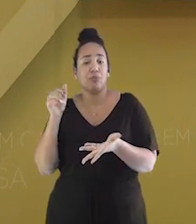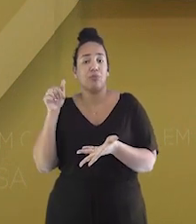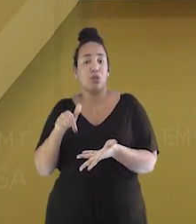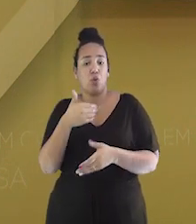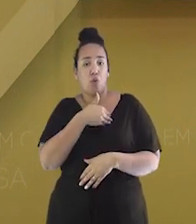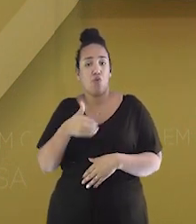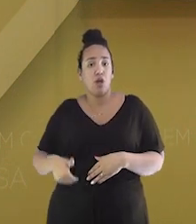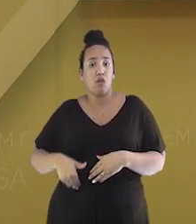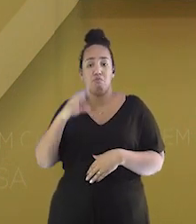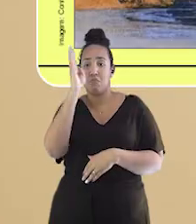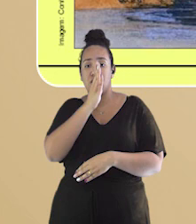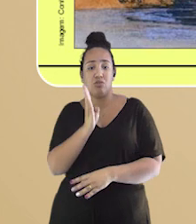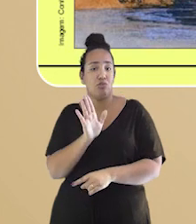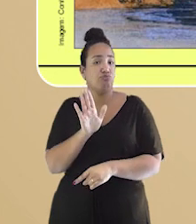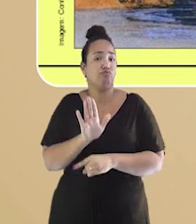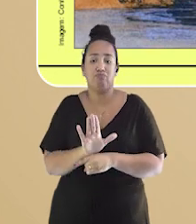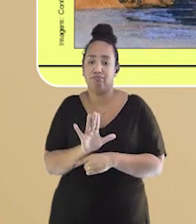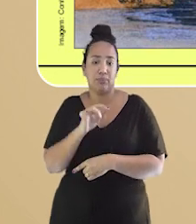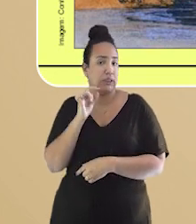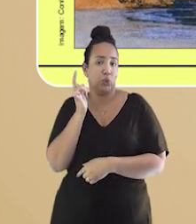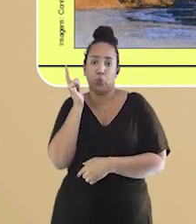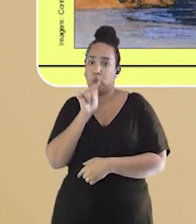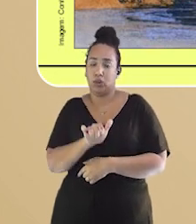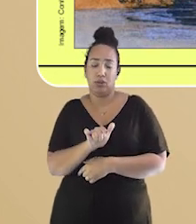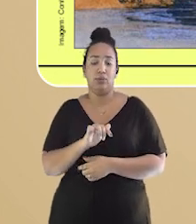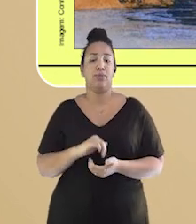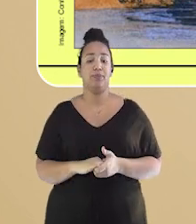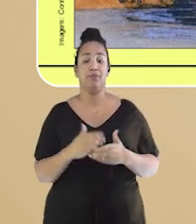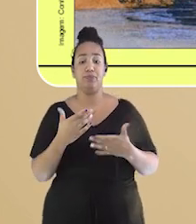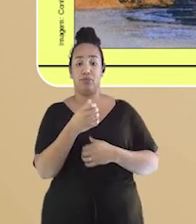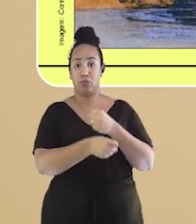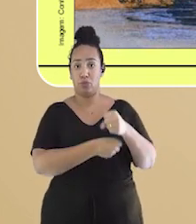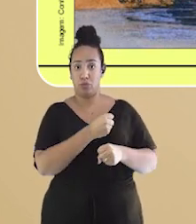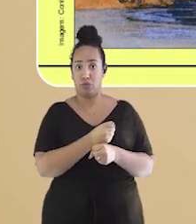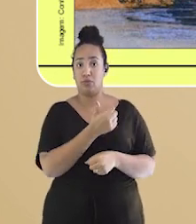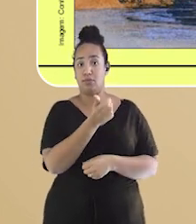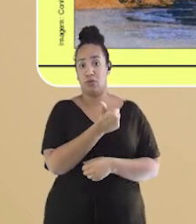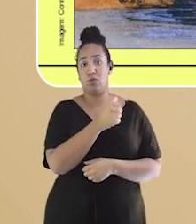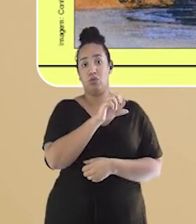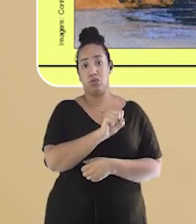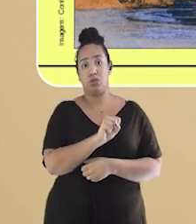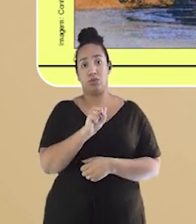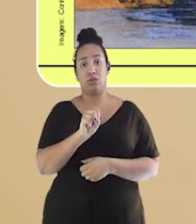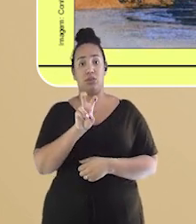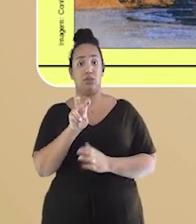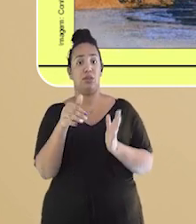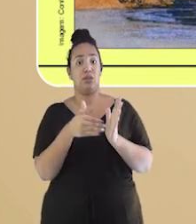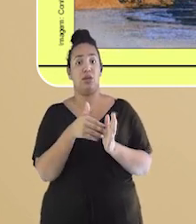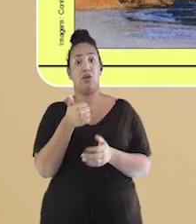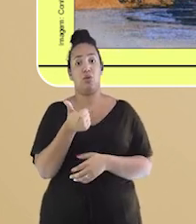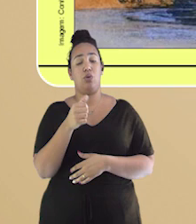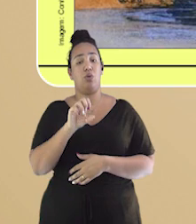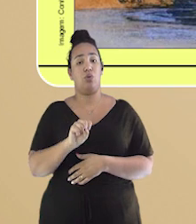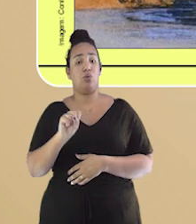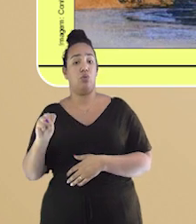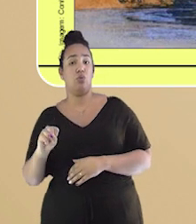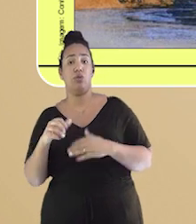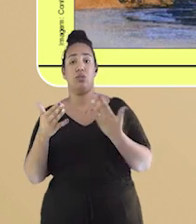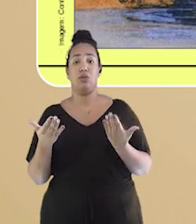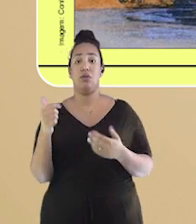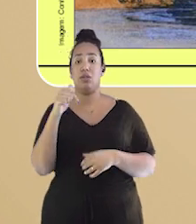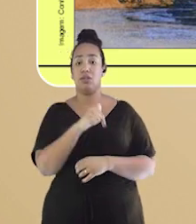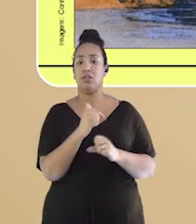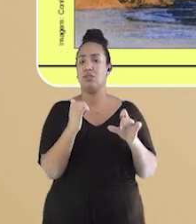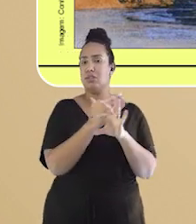do Brasil imperial. De 1885 a 1888, a situação nas cidades e